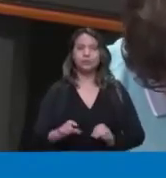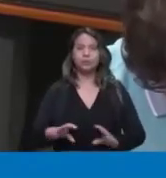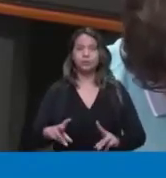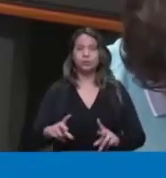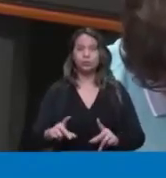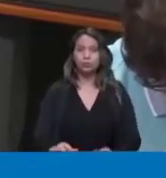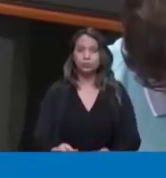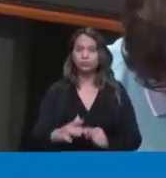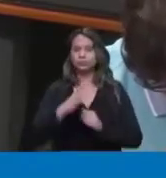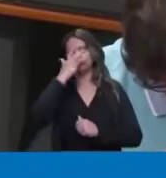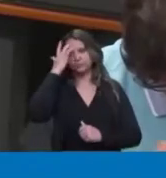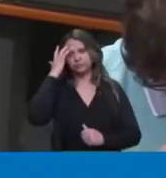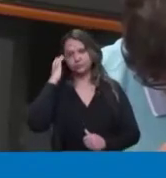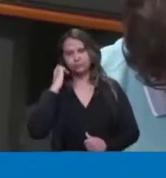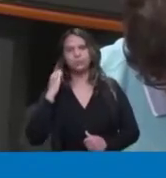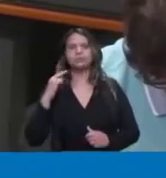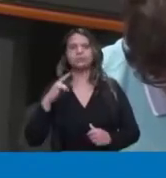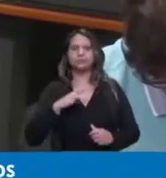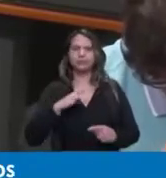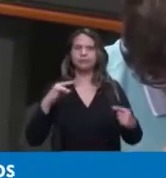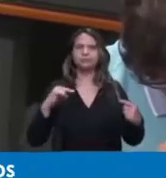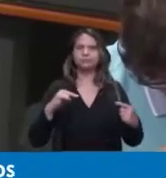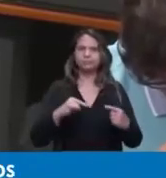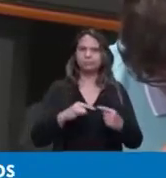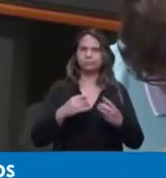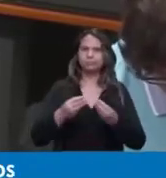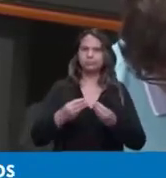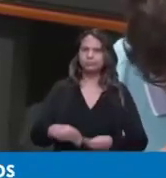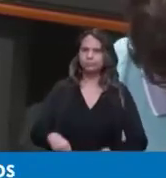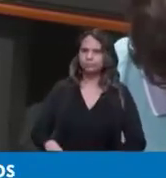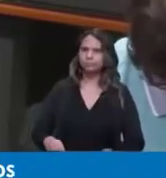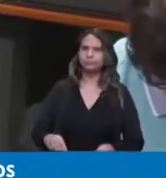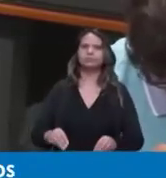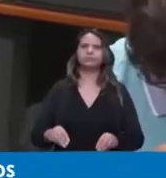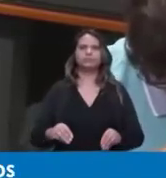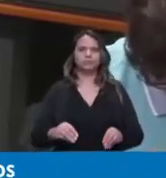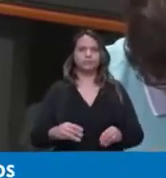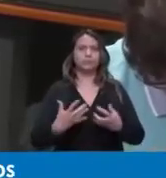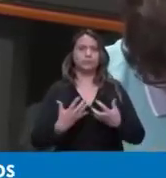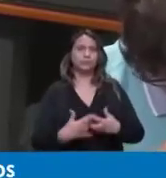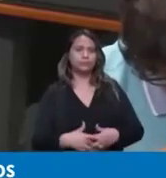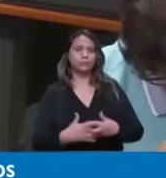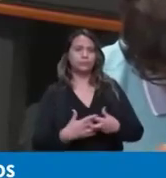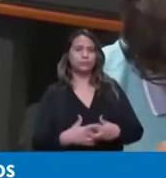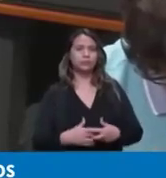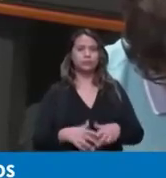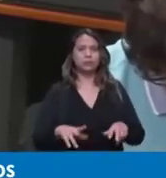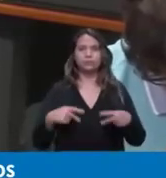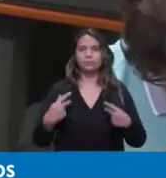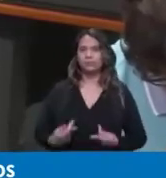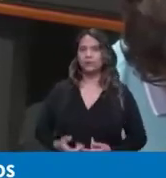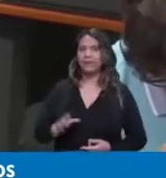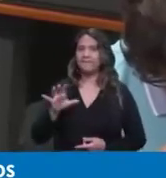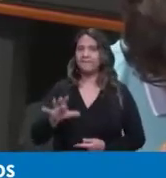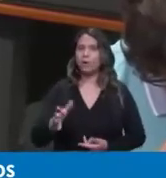as pessoas com condição de saúde que produzem prejuízo relevante à funcionalidade humana e à forma de interação